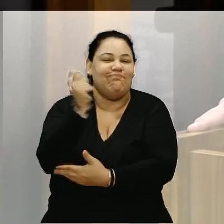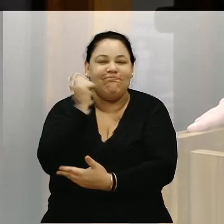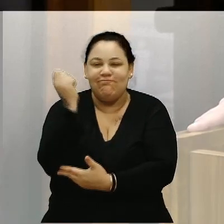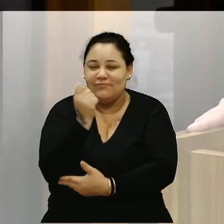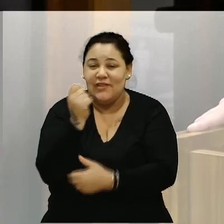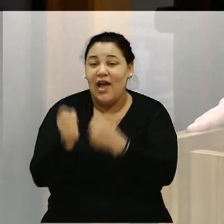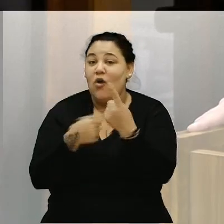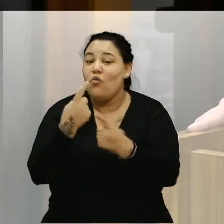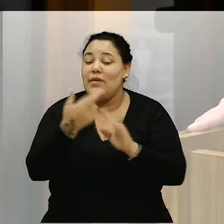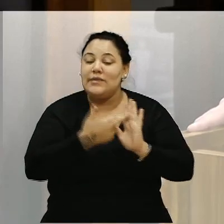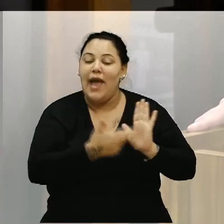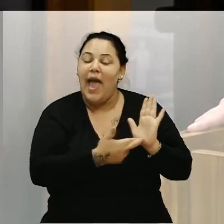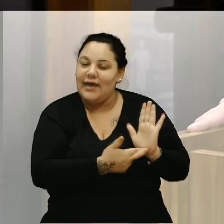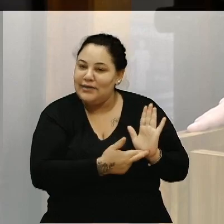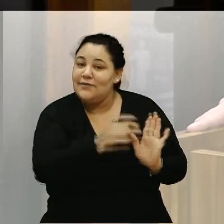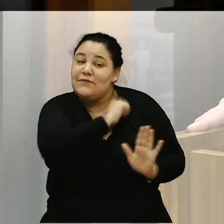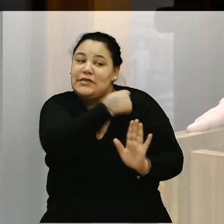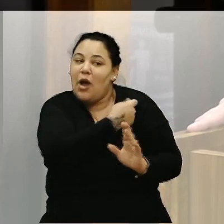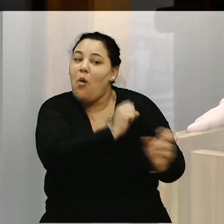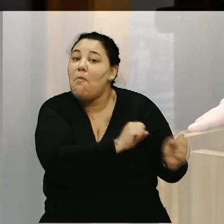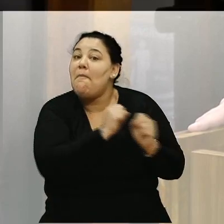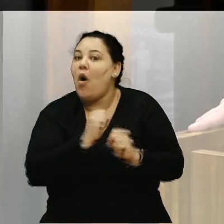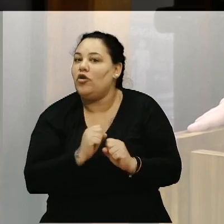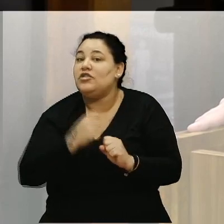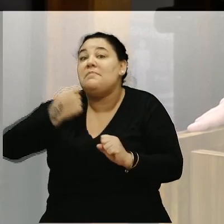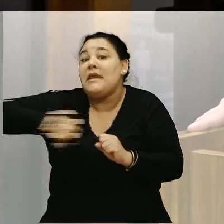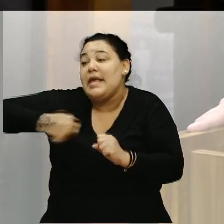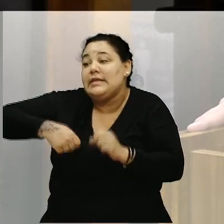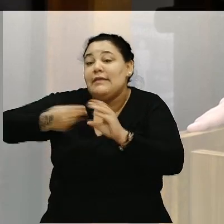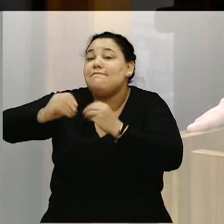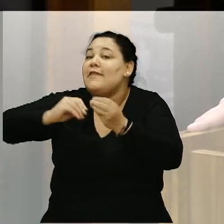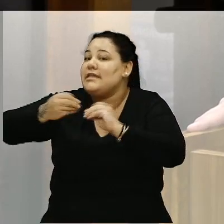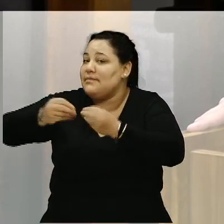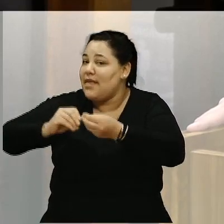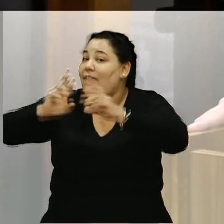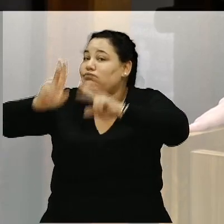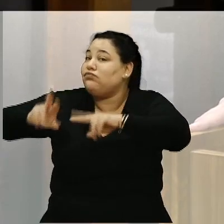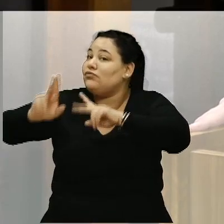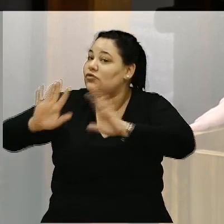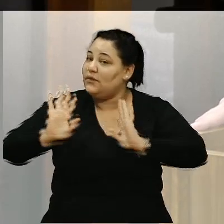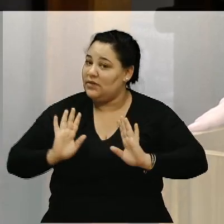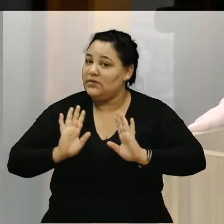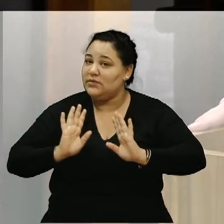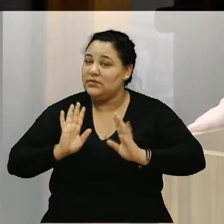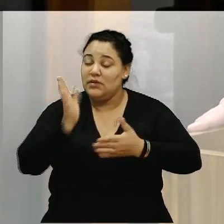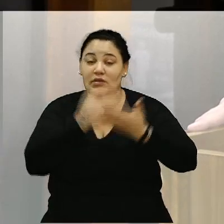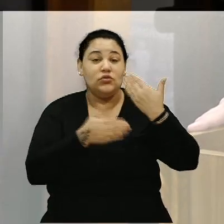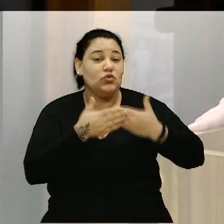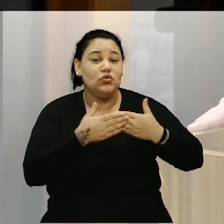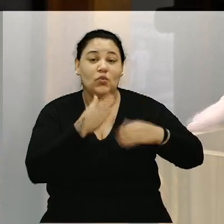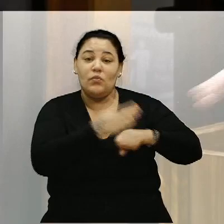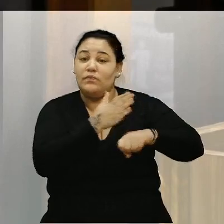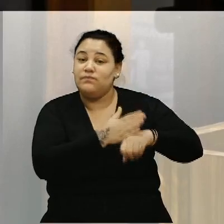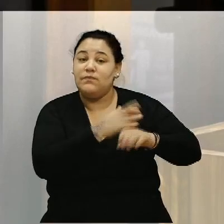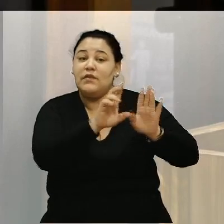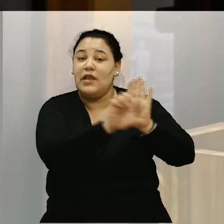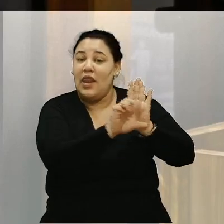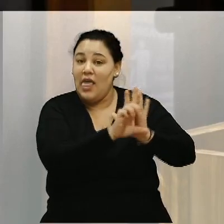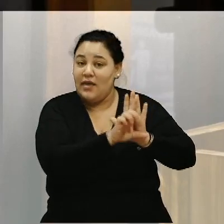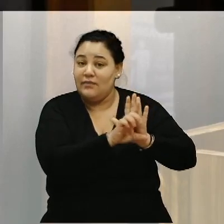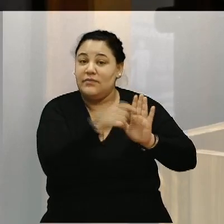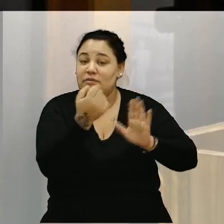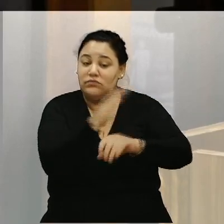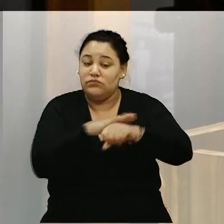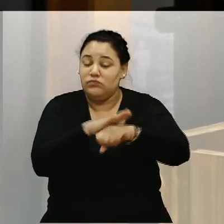fiscais podem e devem ser flexibilizadas, ou seja, nem sobre a ótica da Lei de Responsabilidade Fiscal, argumentar que as emendas